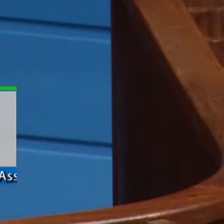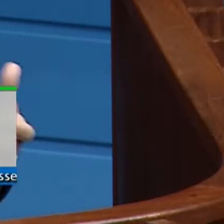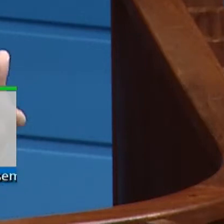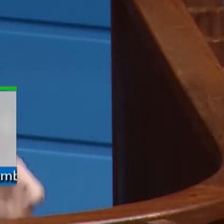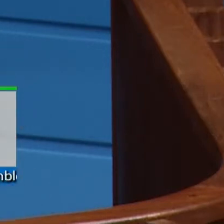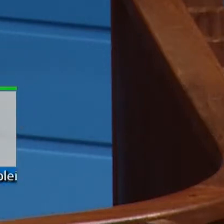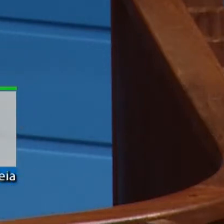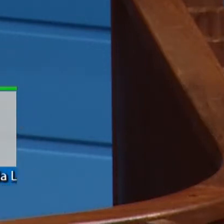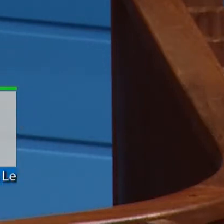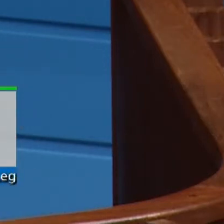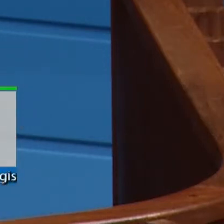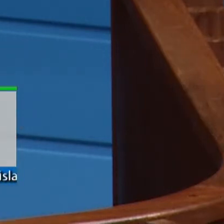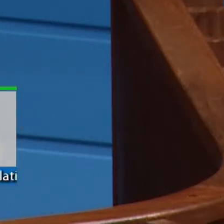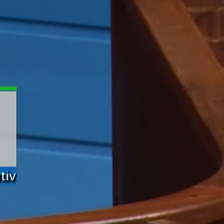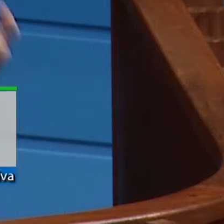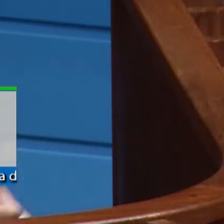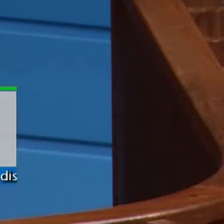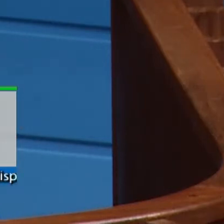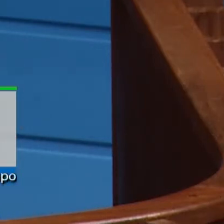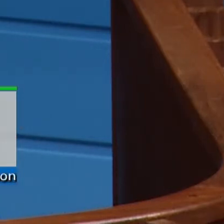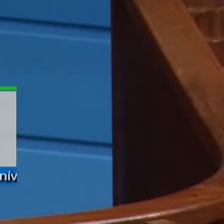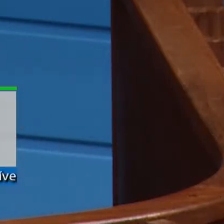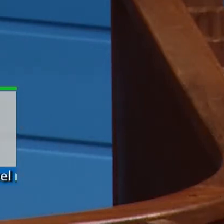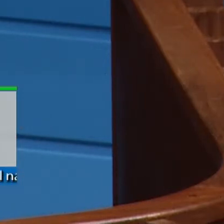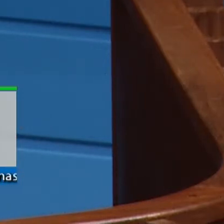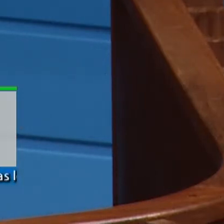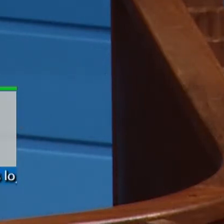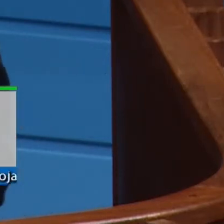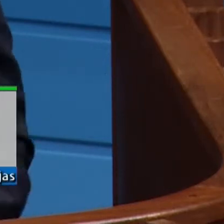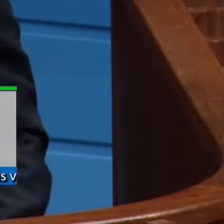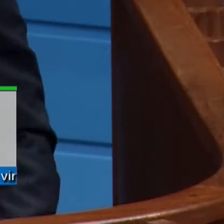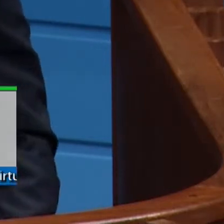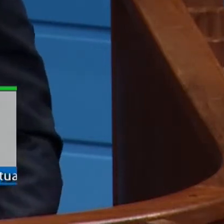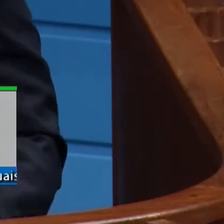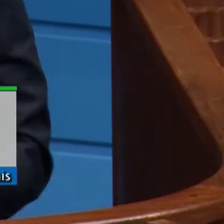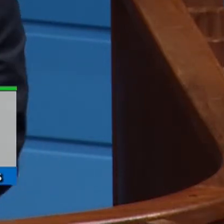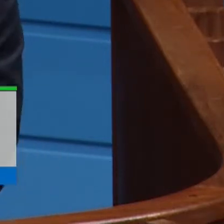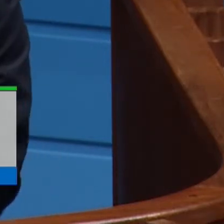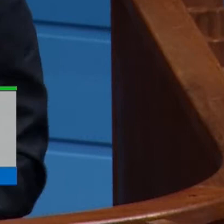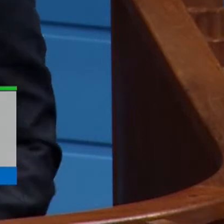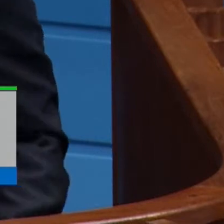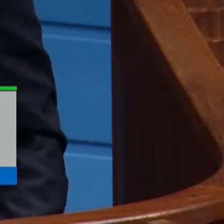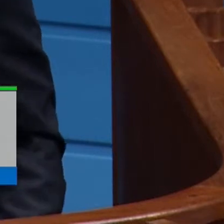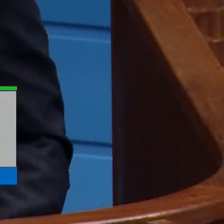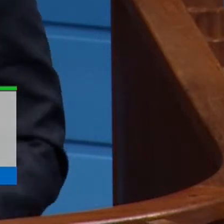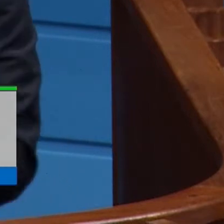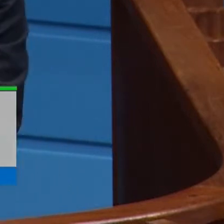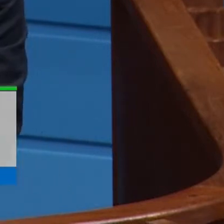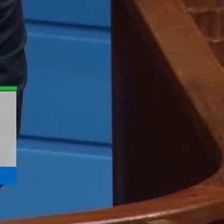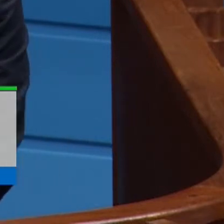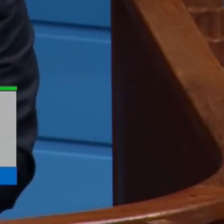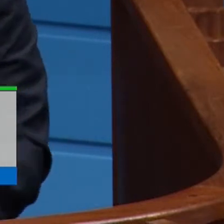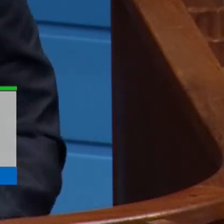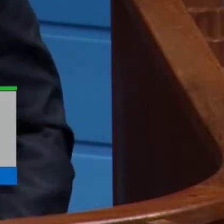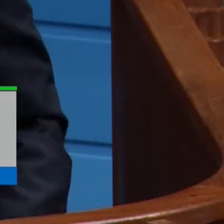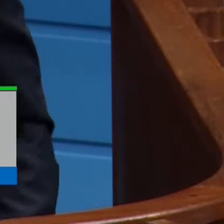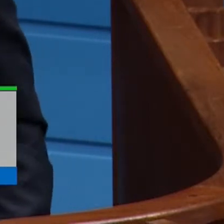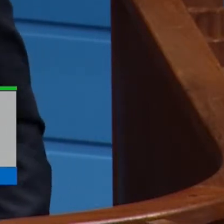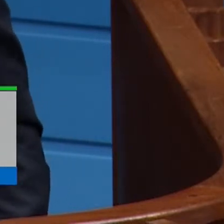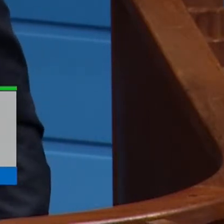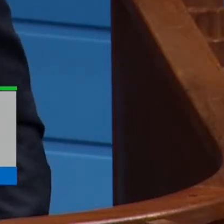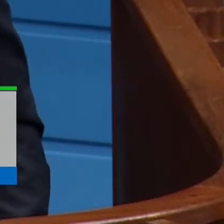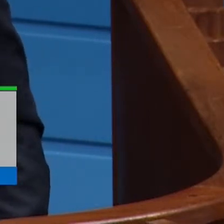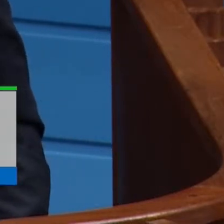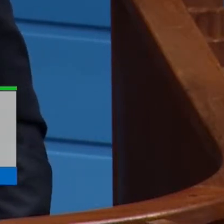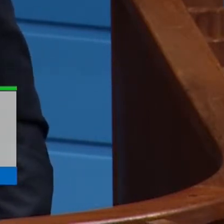discutir os recursos hídricos, os encaminhamentos, os problemas, os estudos, as perspectivas